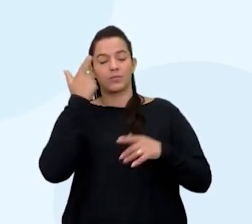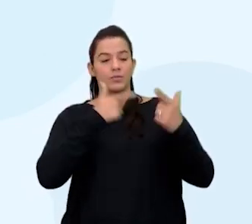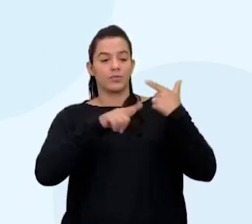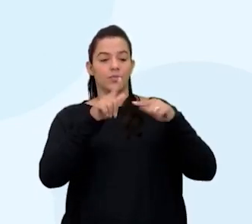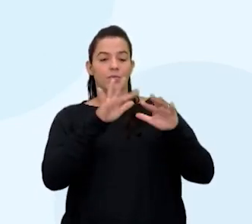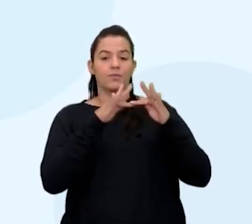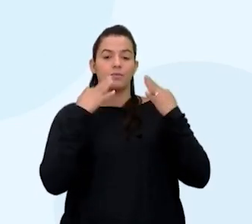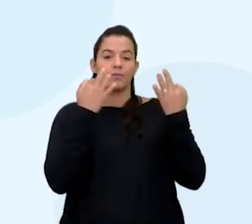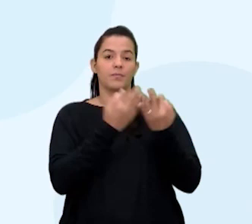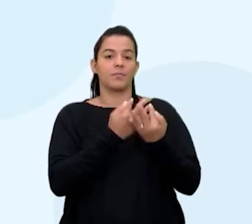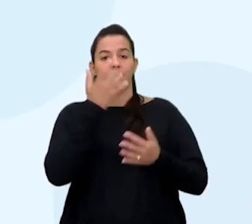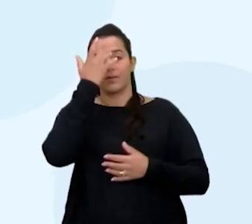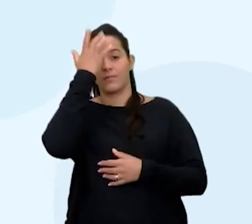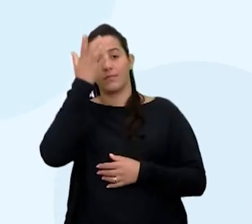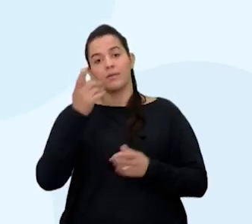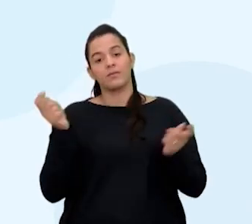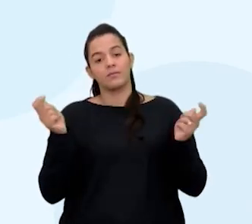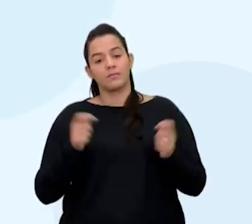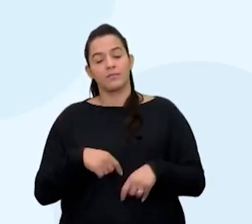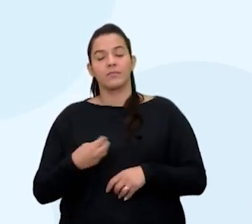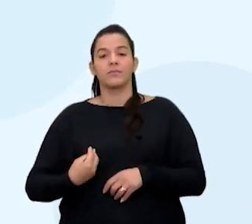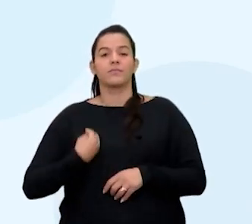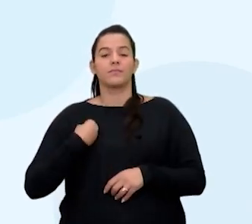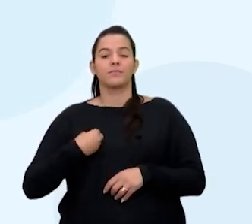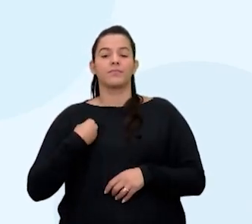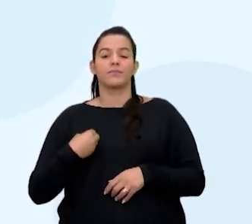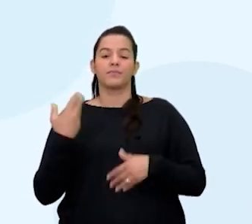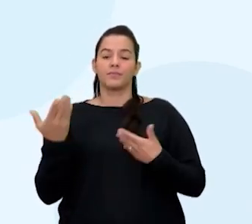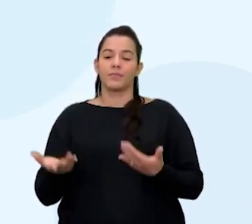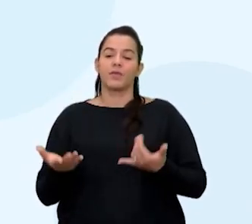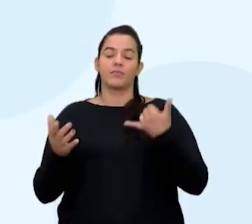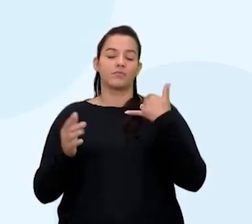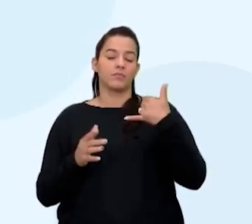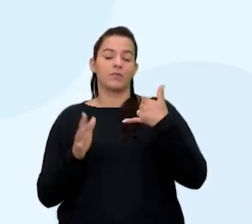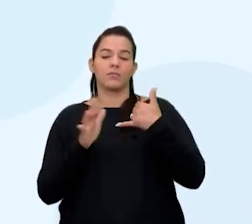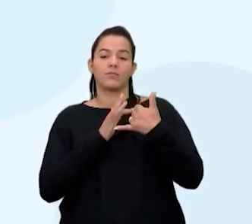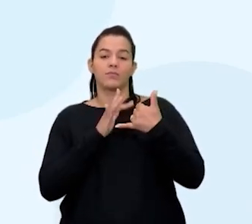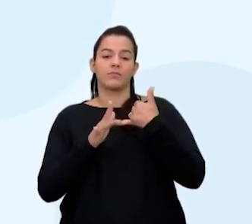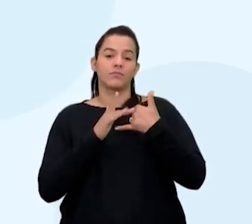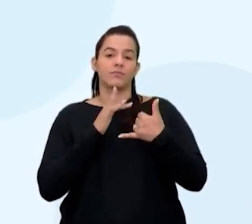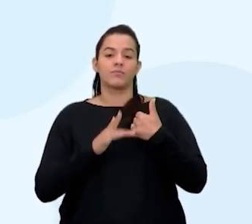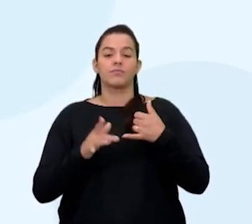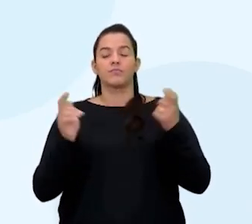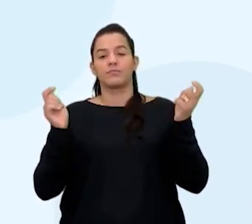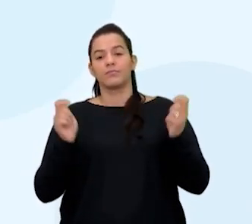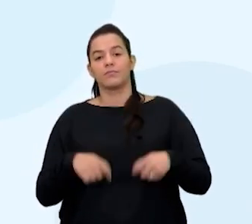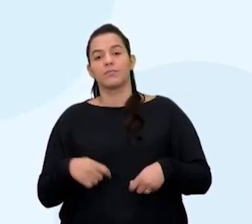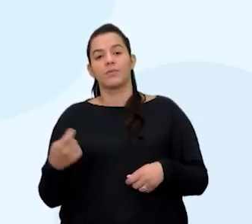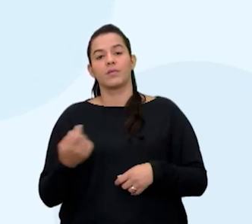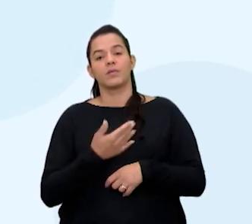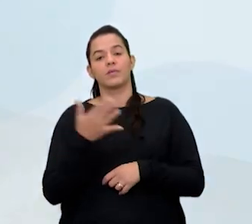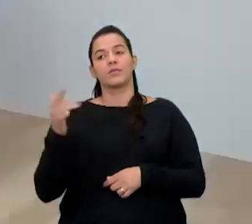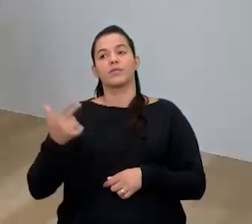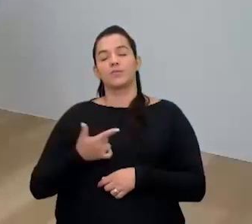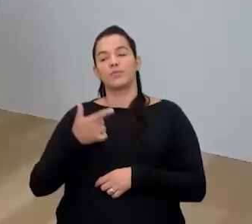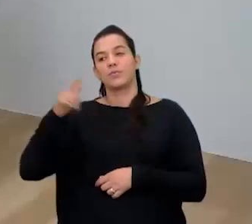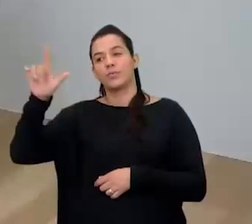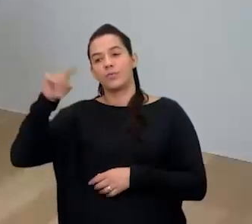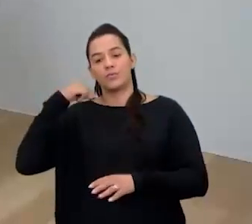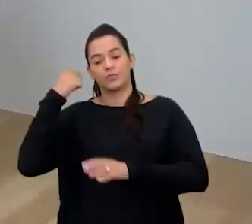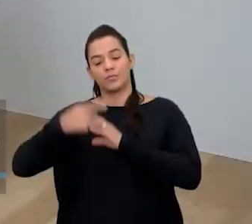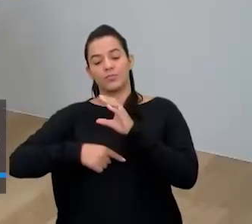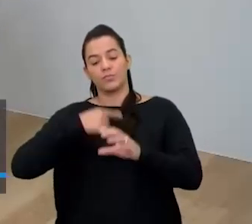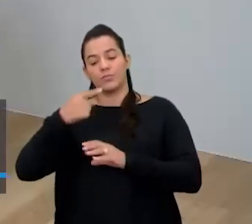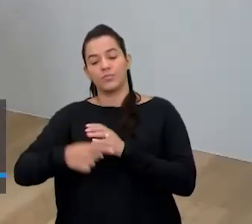os amigos que ficaram lá, por causa do smartphone, foi aquilo que a gente falou. Né? Eles estão do outro lado do